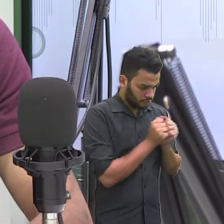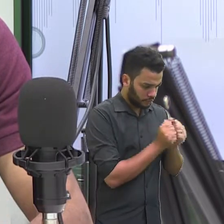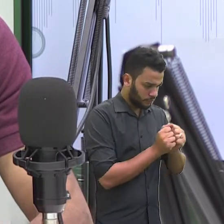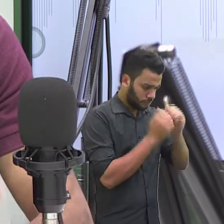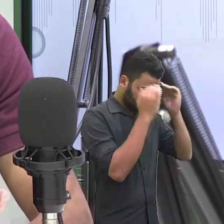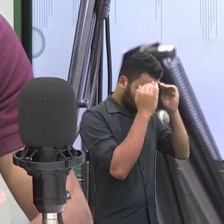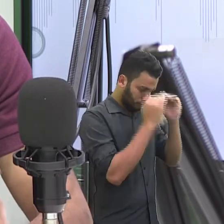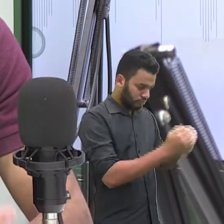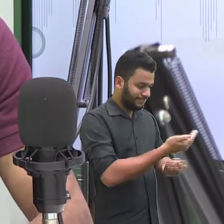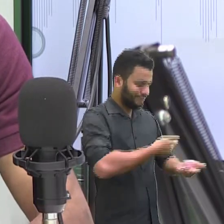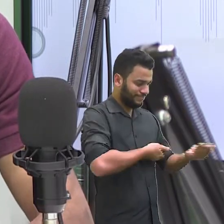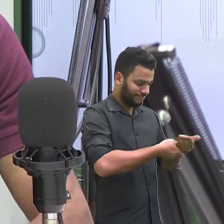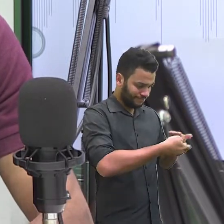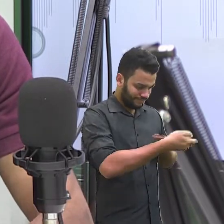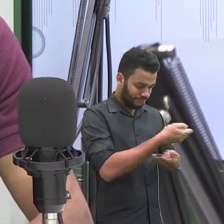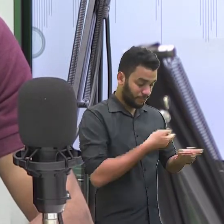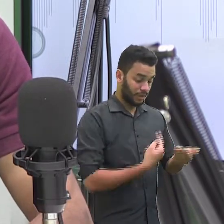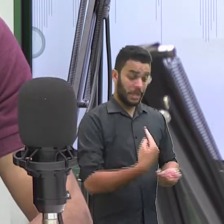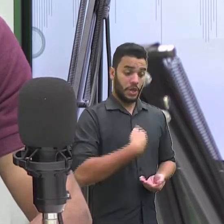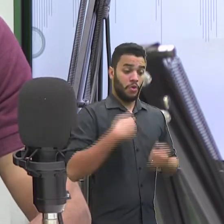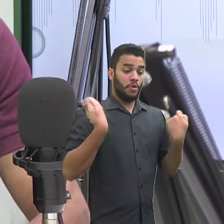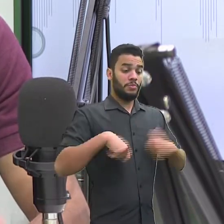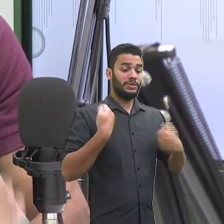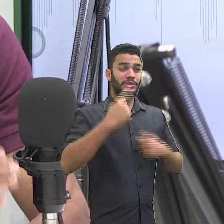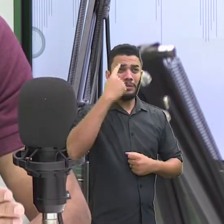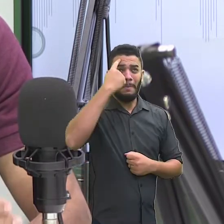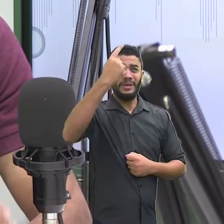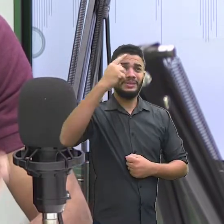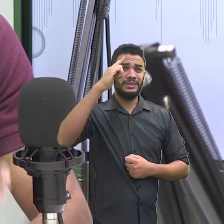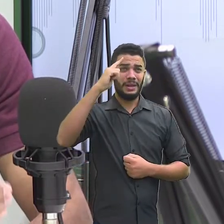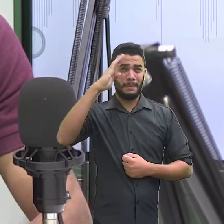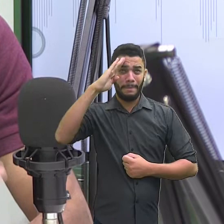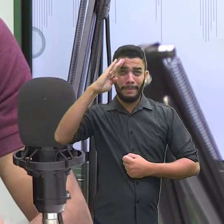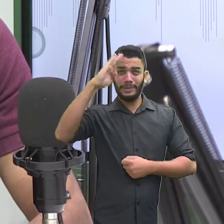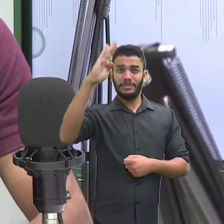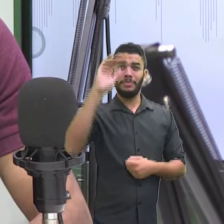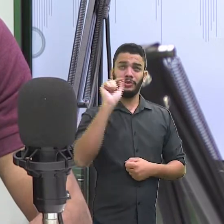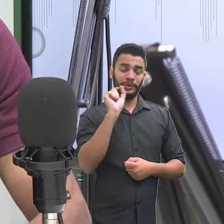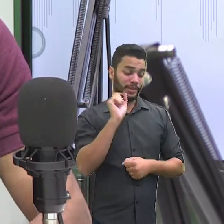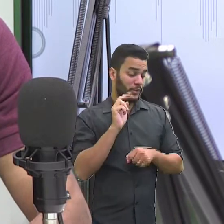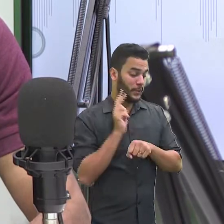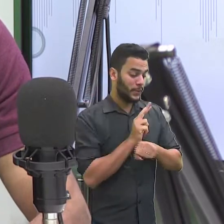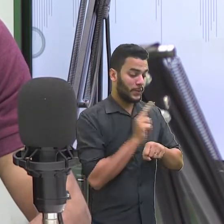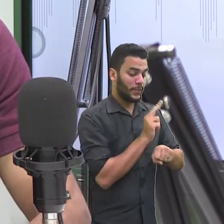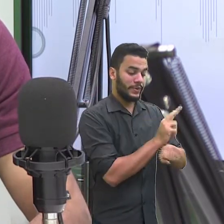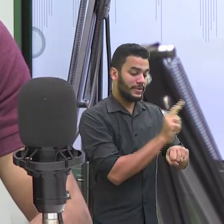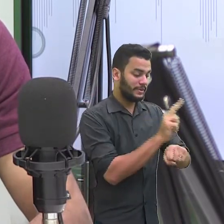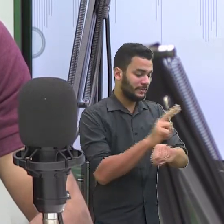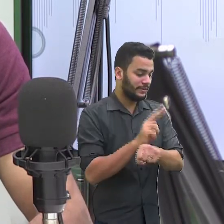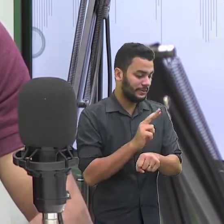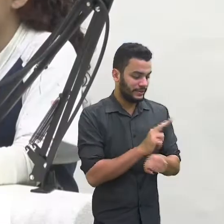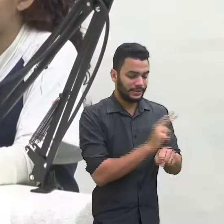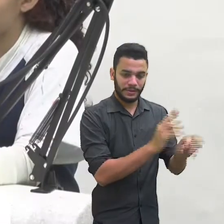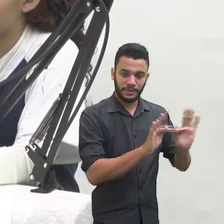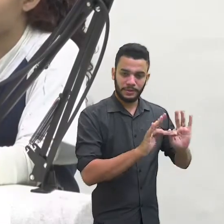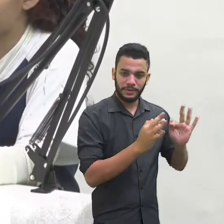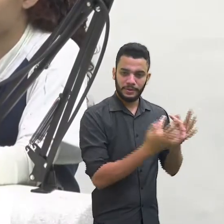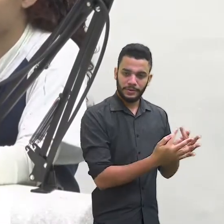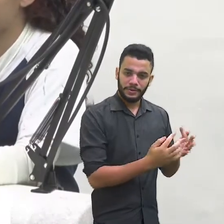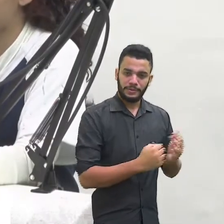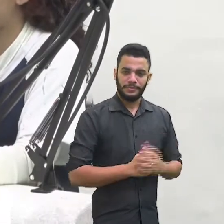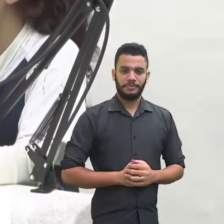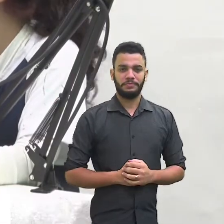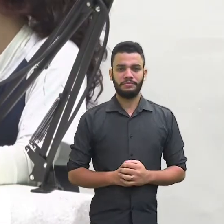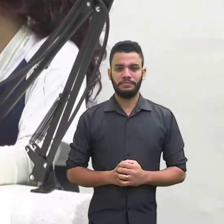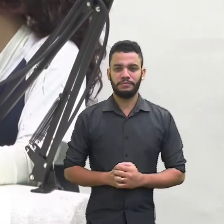para satisfazermos a nós mesmos, nós não conseguiremos colocar em prática o amor dentro da família. Sim, é que